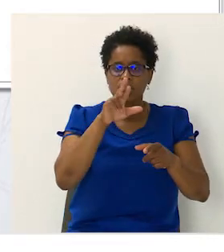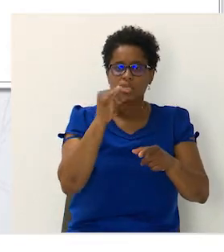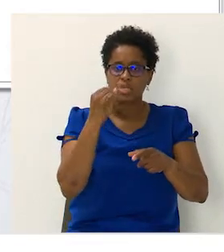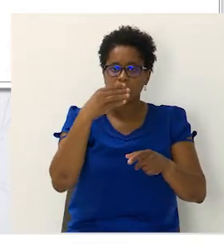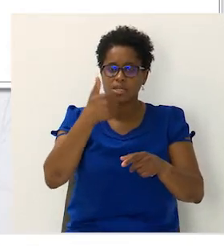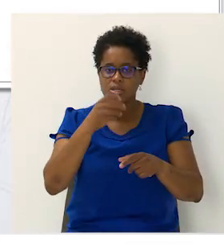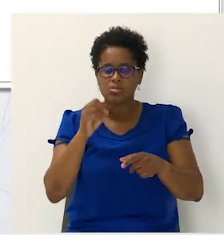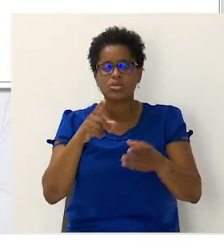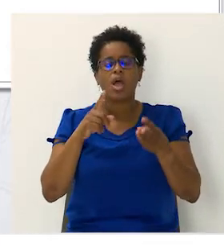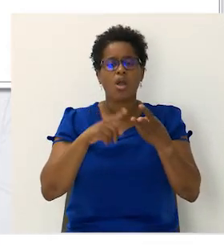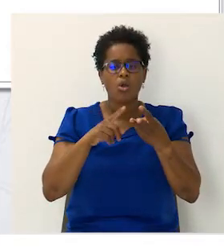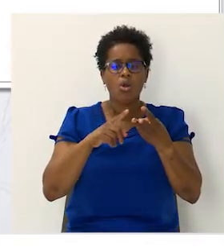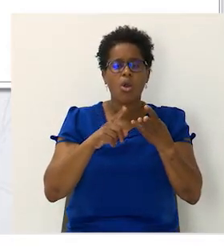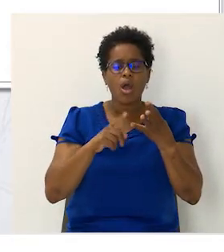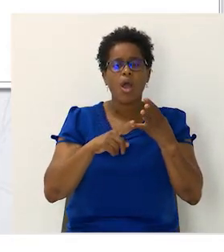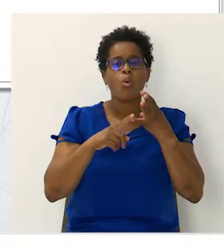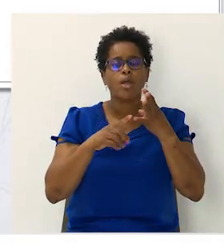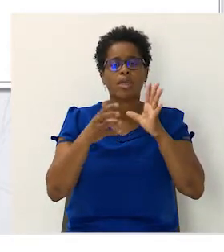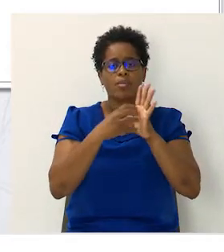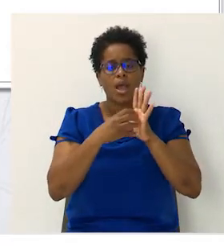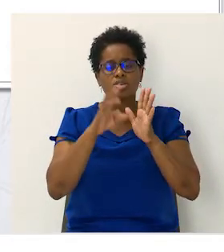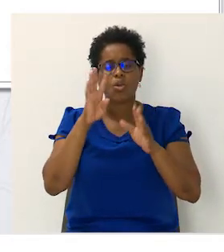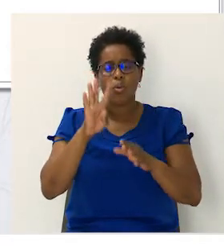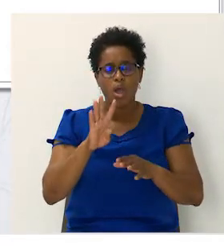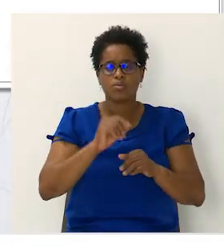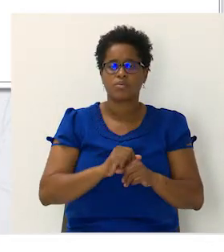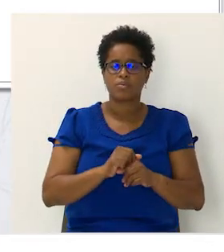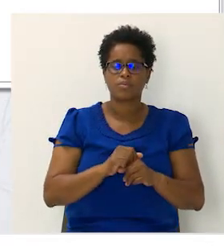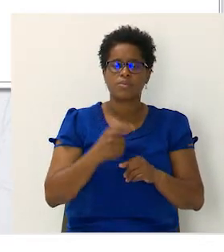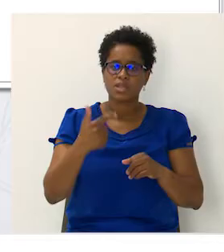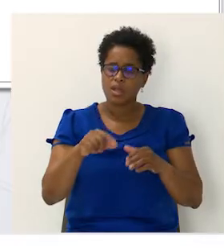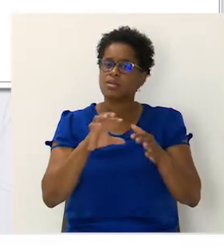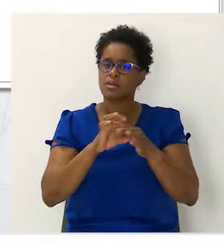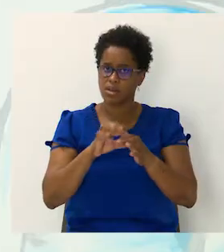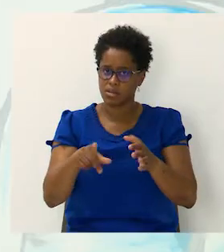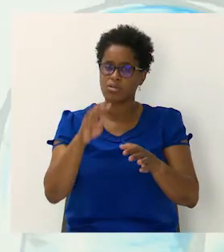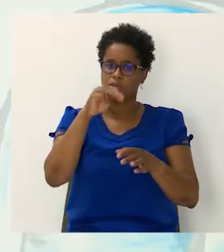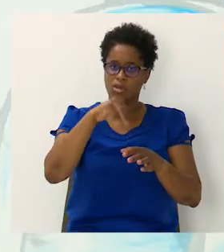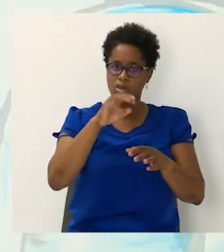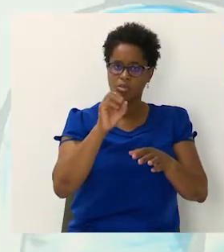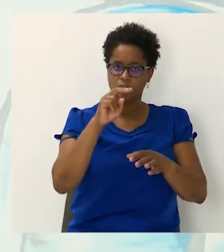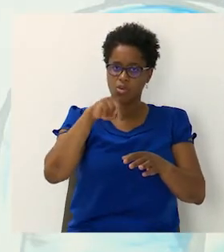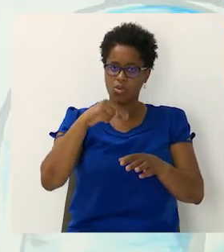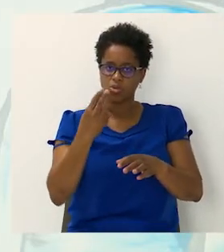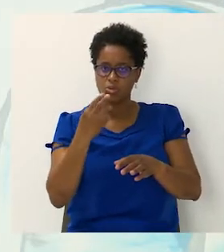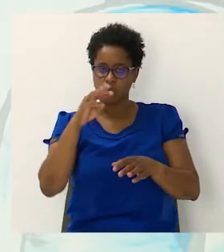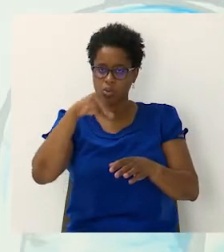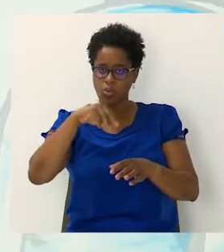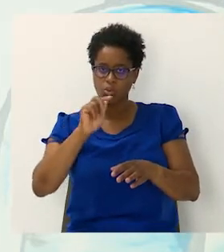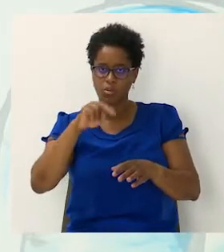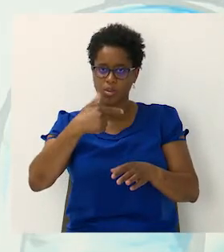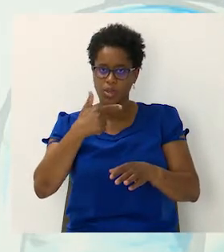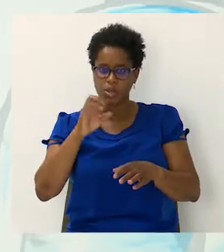quarta imagem tem a ver com o monumento funerário, com a